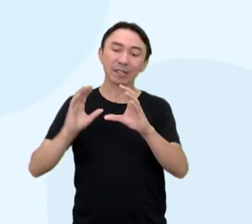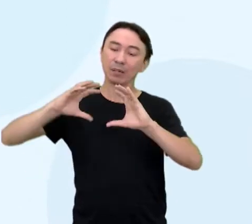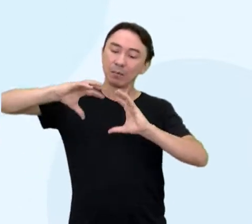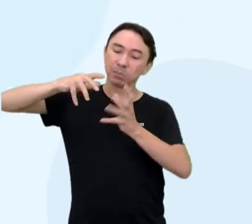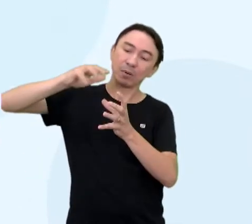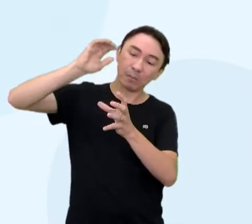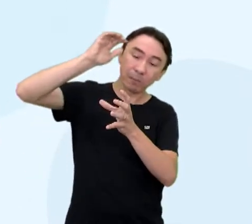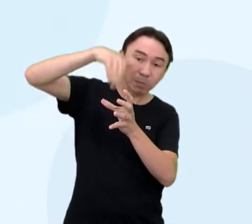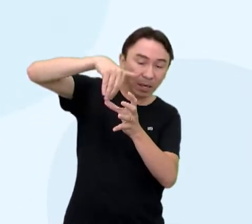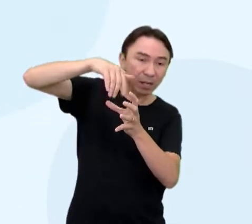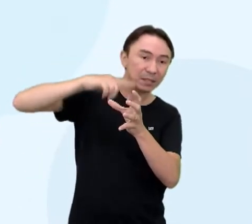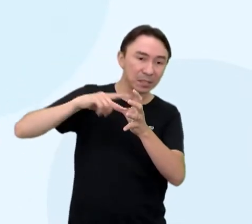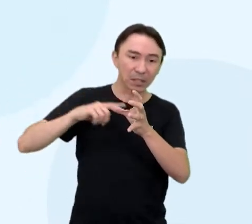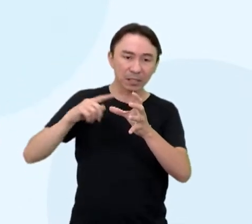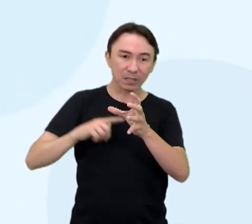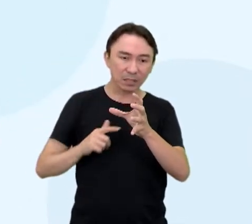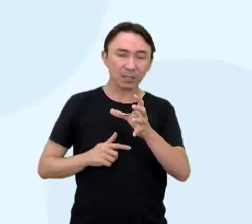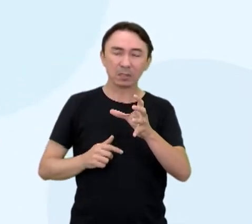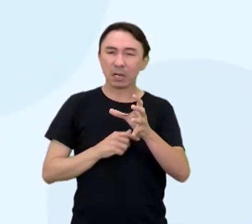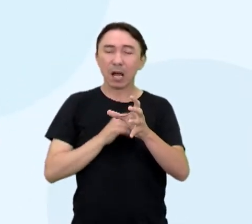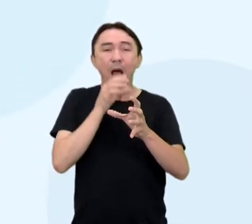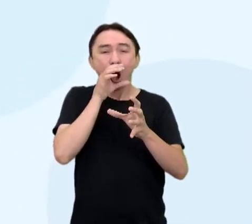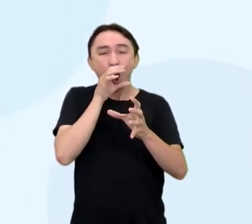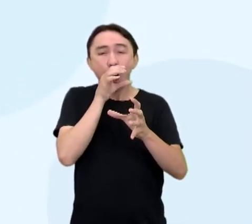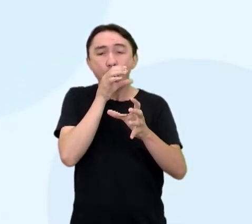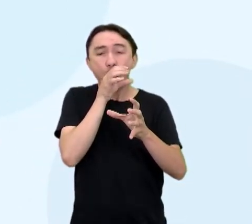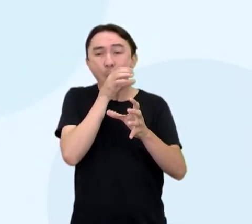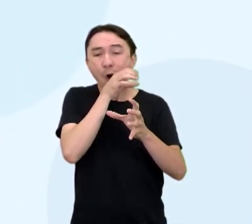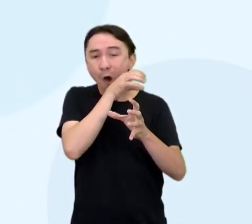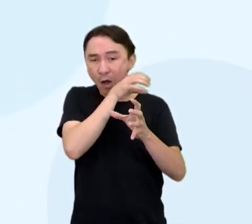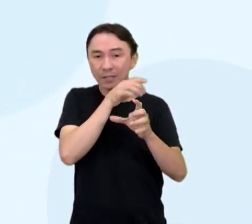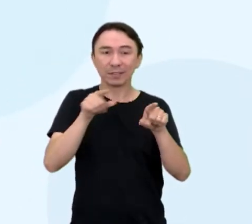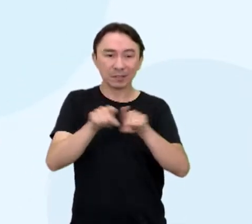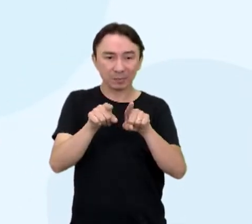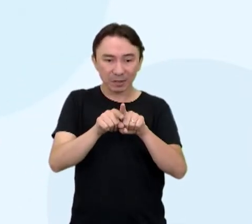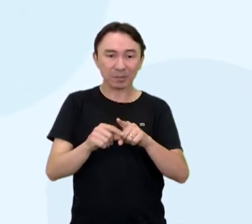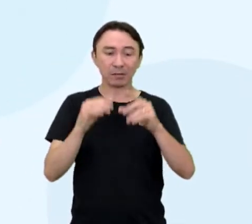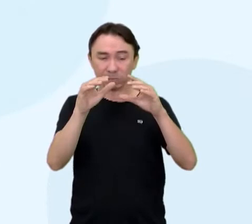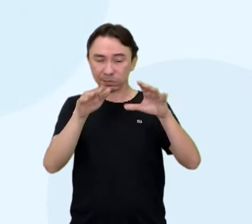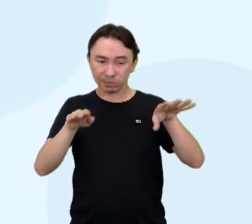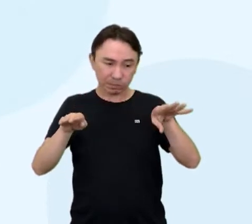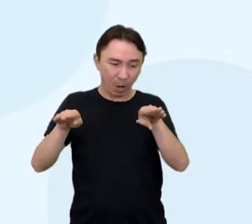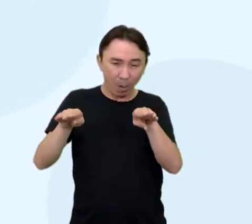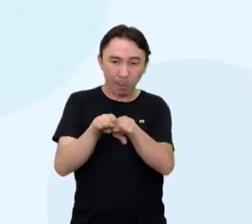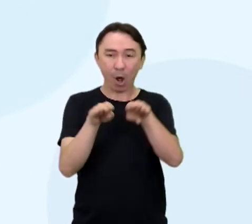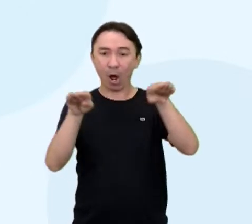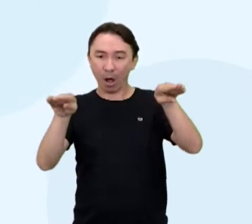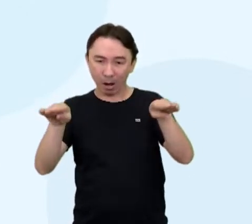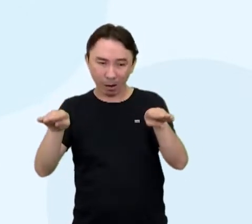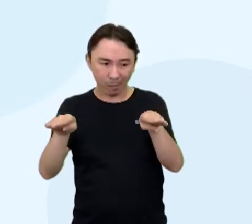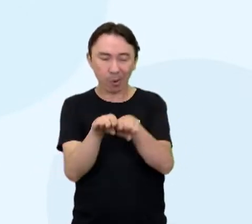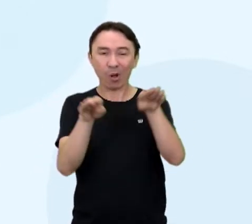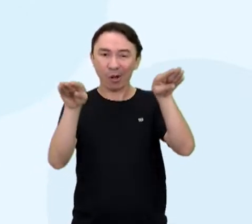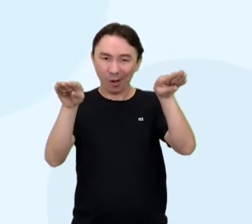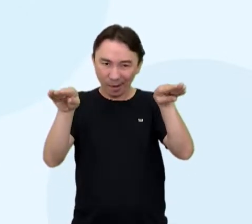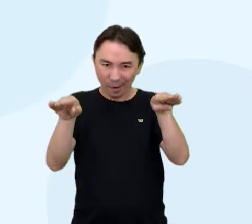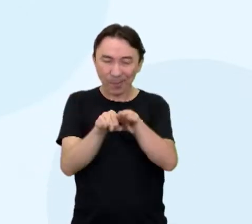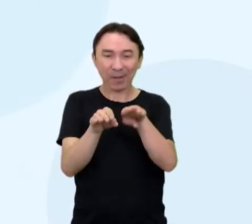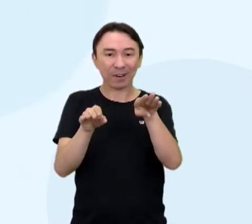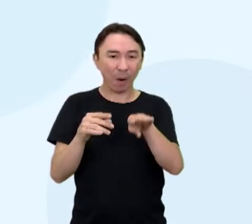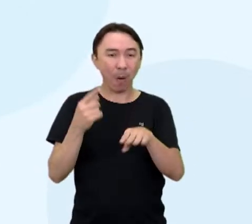até o exemplo lá de como se faz aí o movimento aí de convecção da Terra, né? Nós chamamos isso também